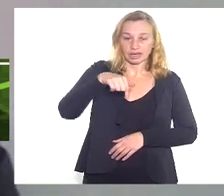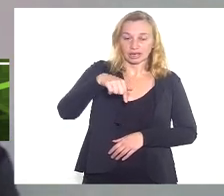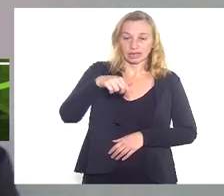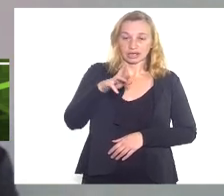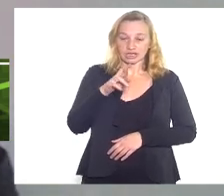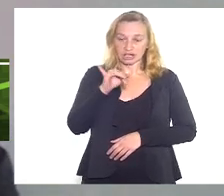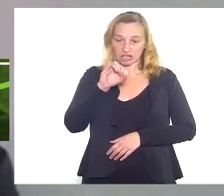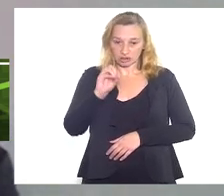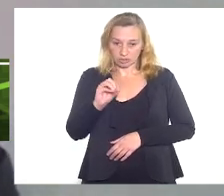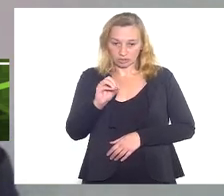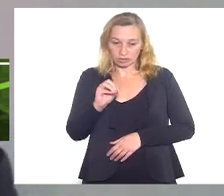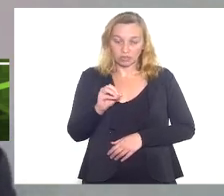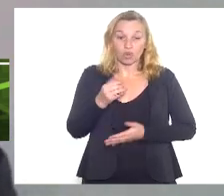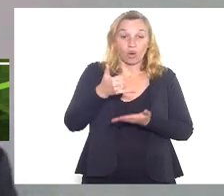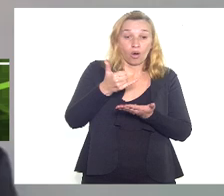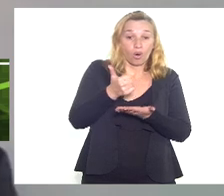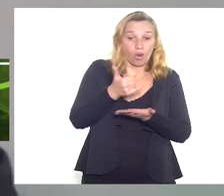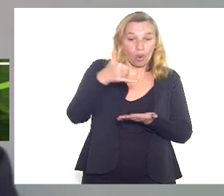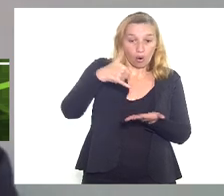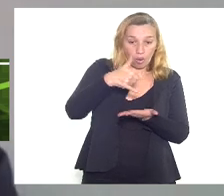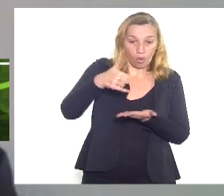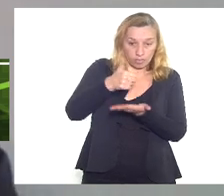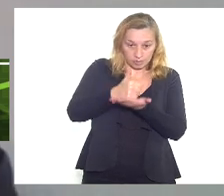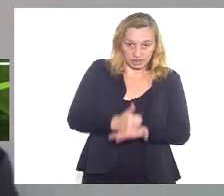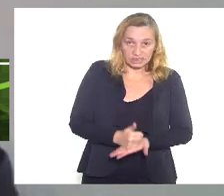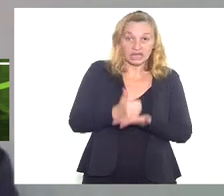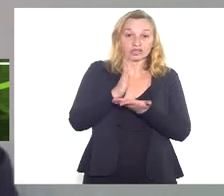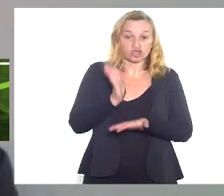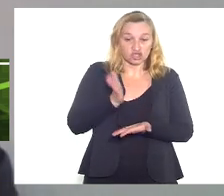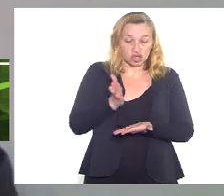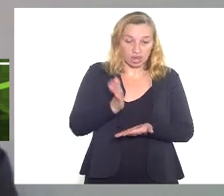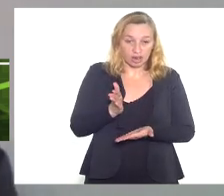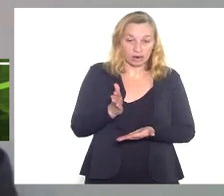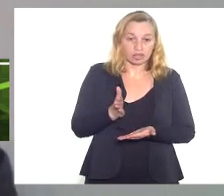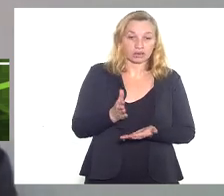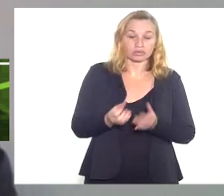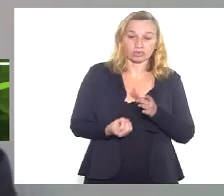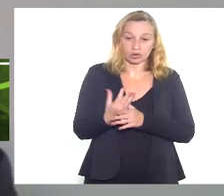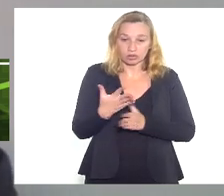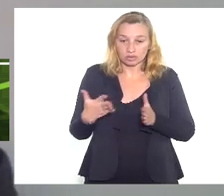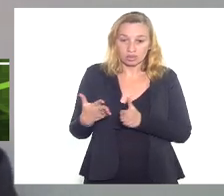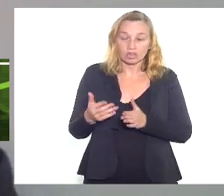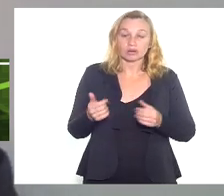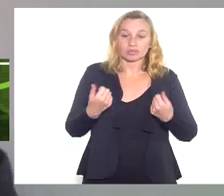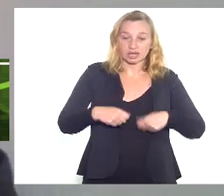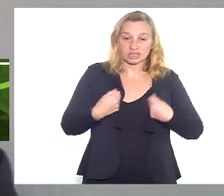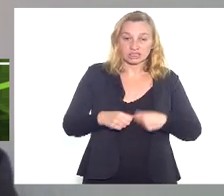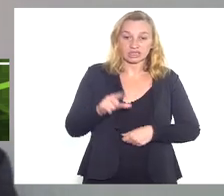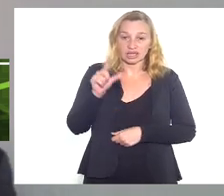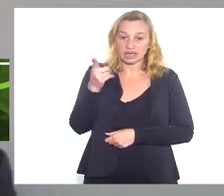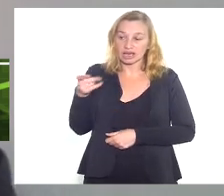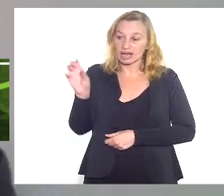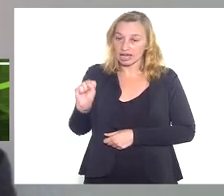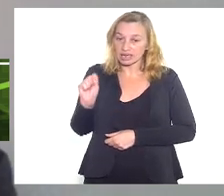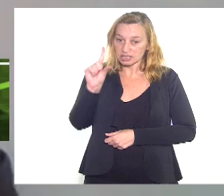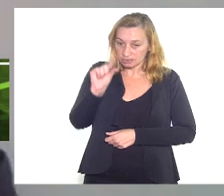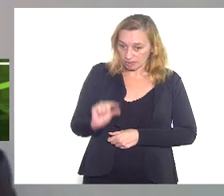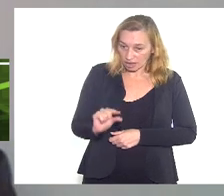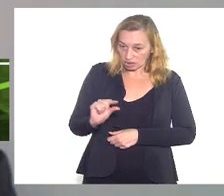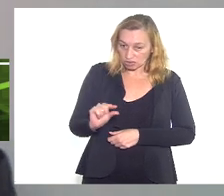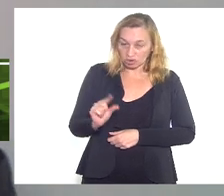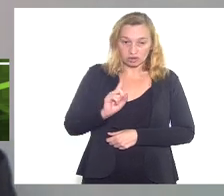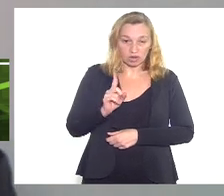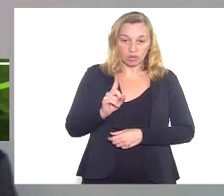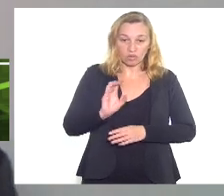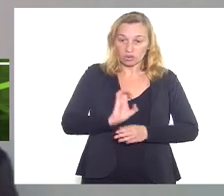de óleo pesado, já em produção, e que tem uma quantidade muito baixa de gás. A gente não exporta gás, o